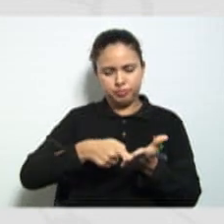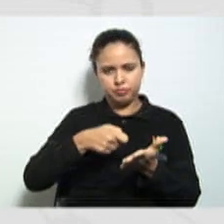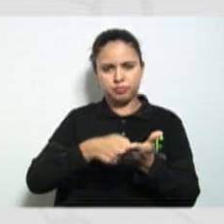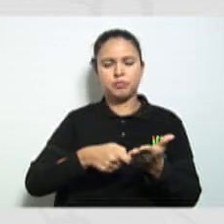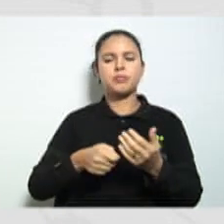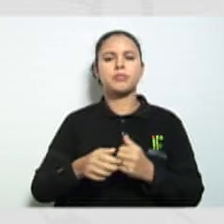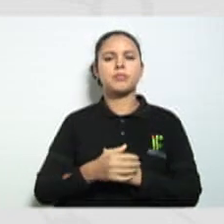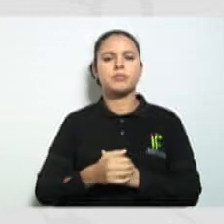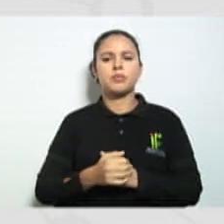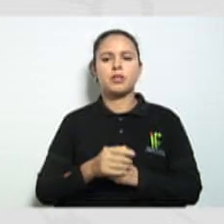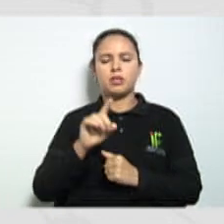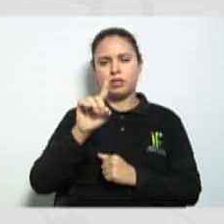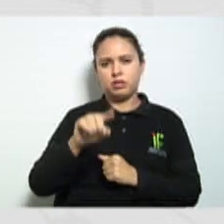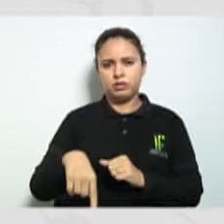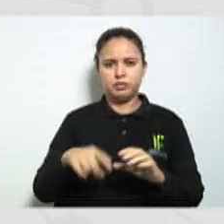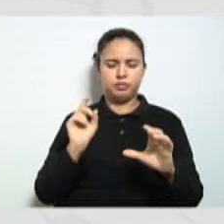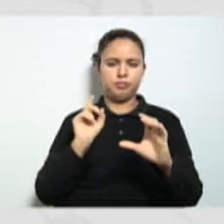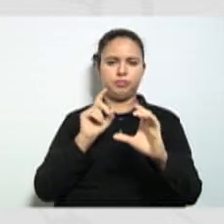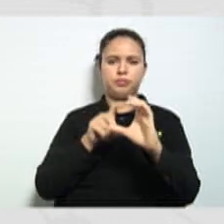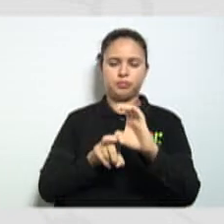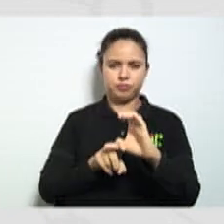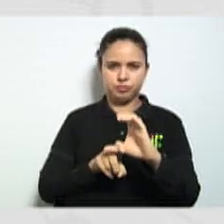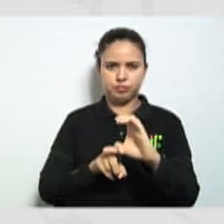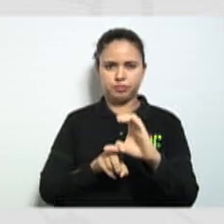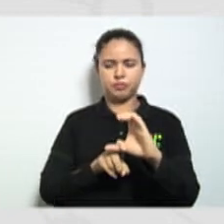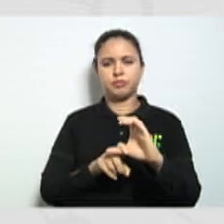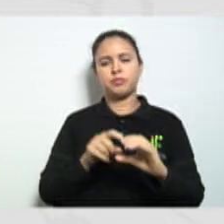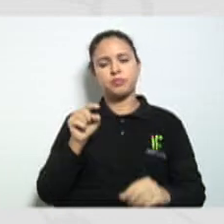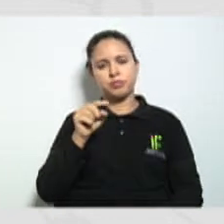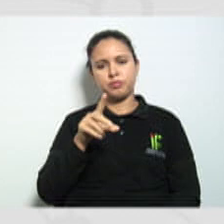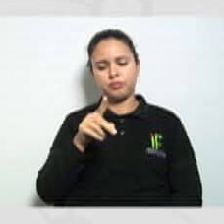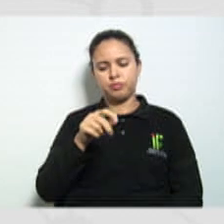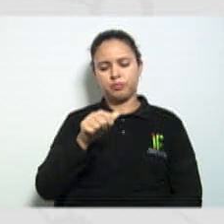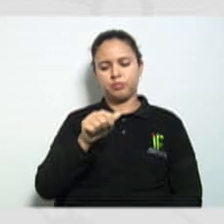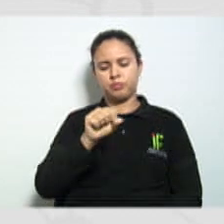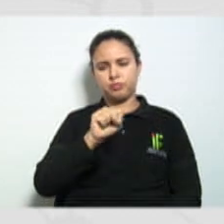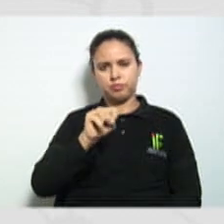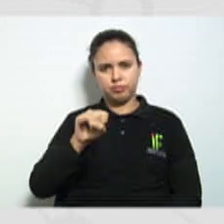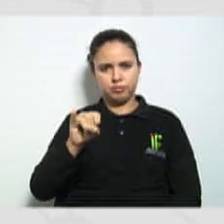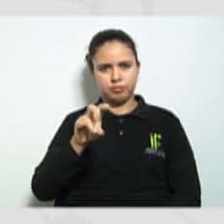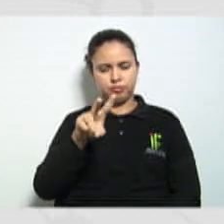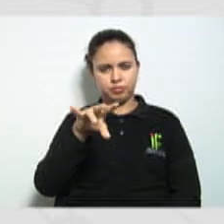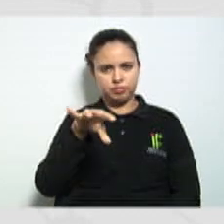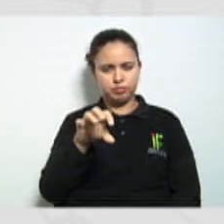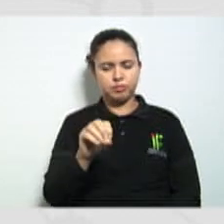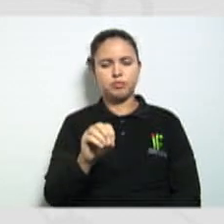obrigações, ou seja, as minhas dívidas. Lá no passivo, dividindo aqui o balanço